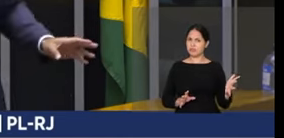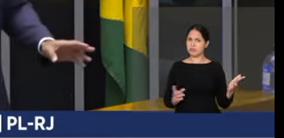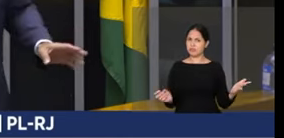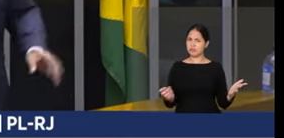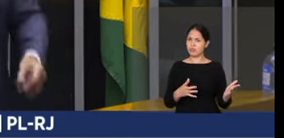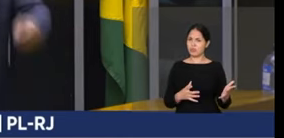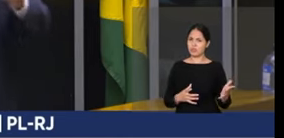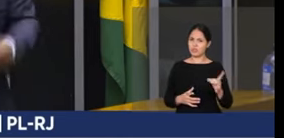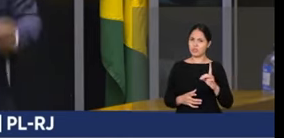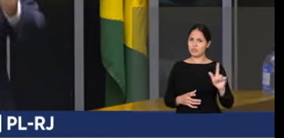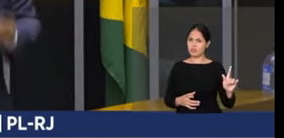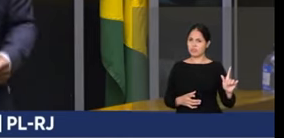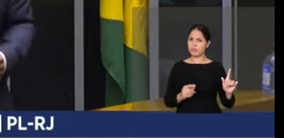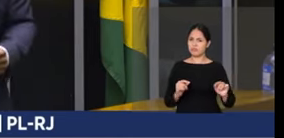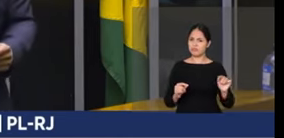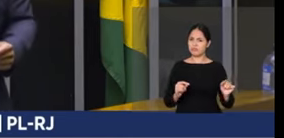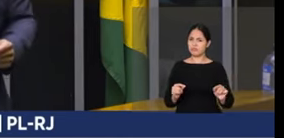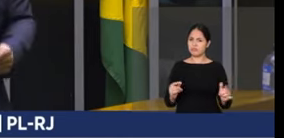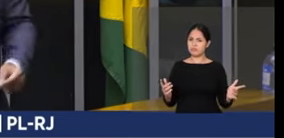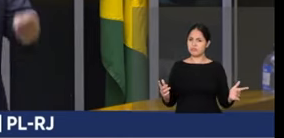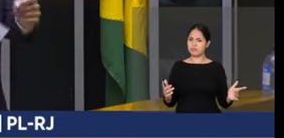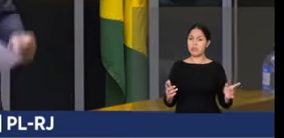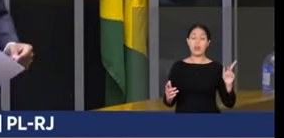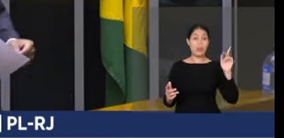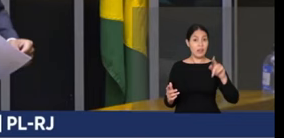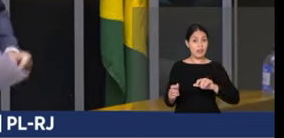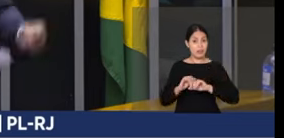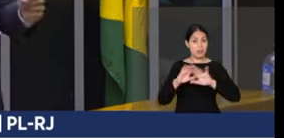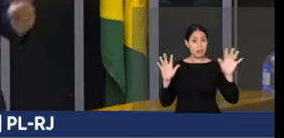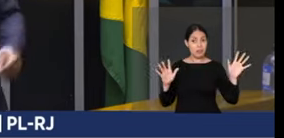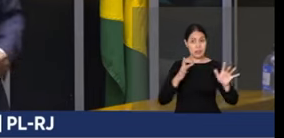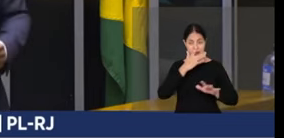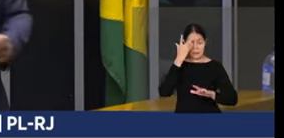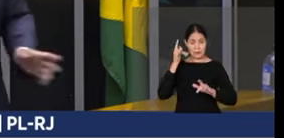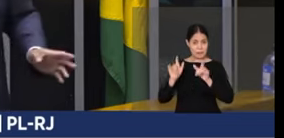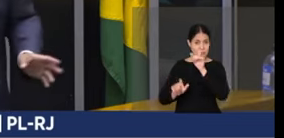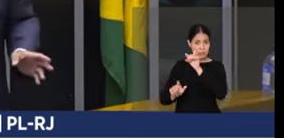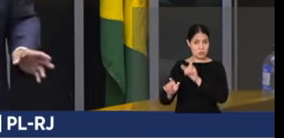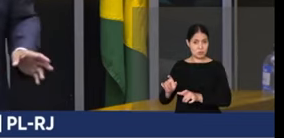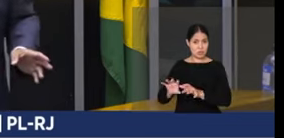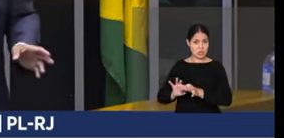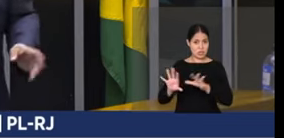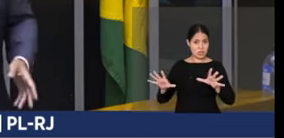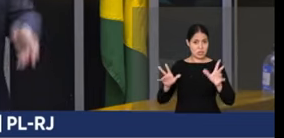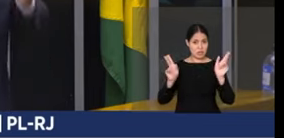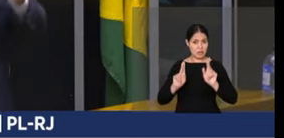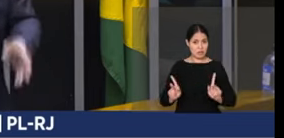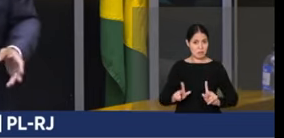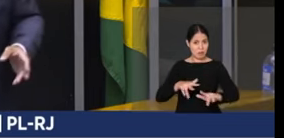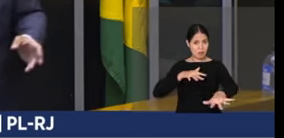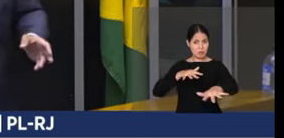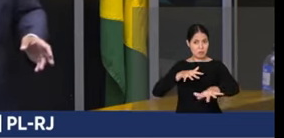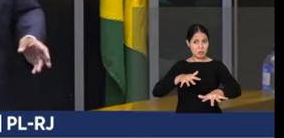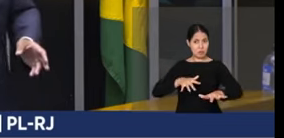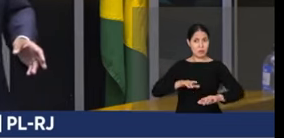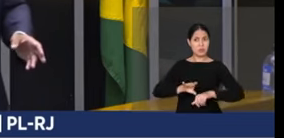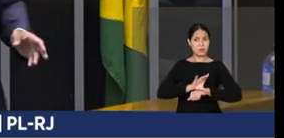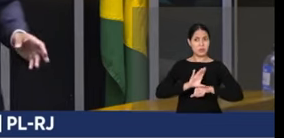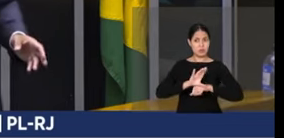ela é clara, ela garante esse direito de que as pessoas possam manifestar-se pacificamente. Isso é um direito